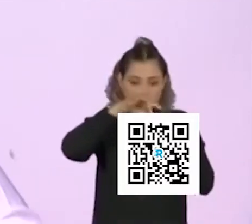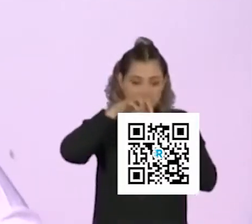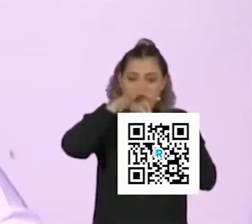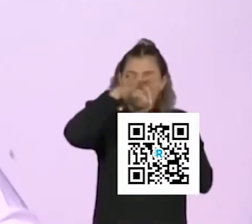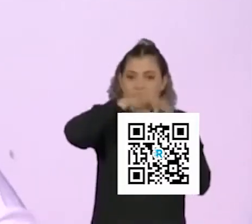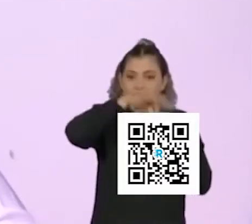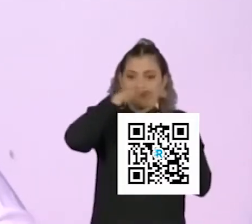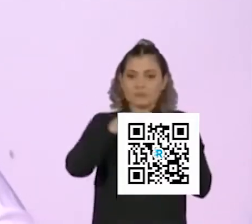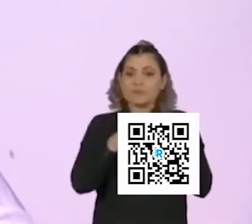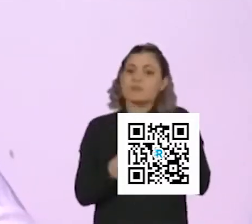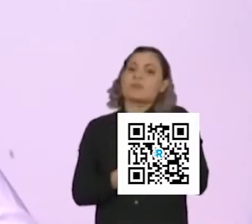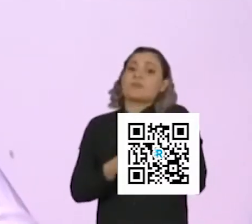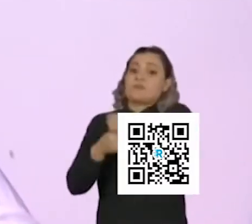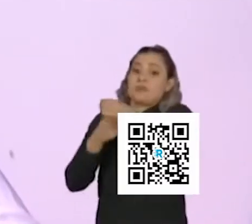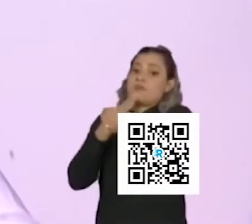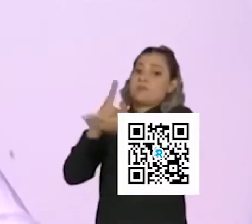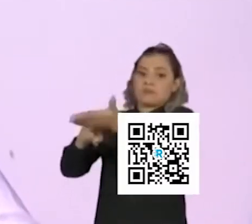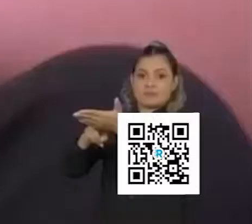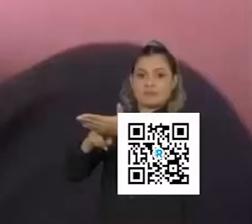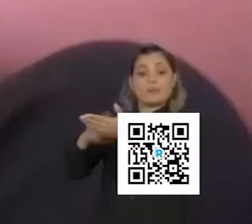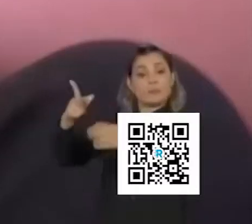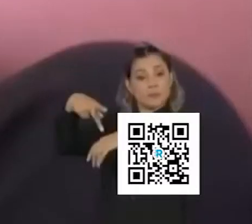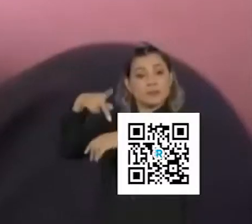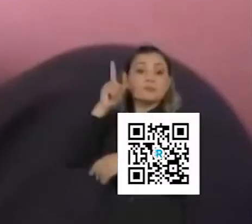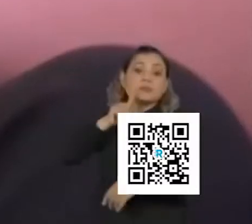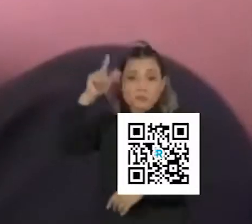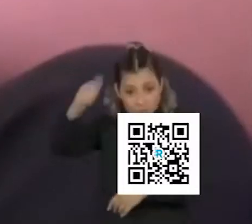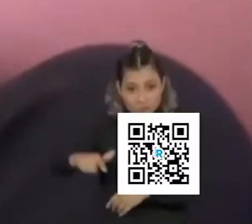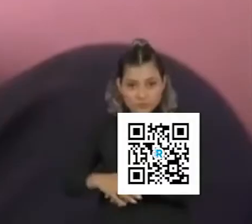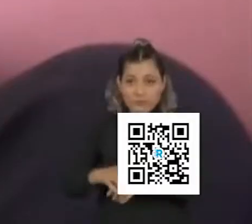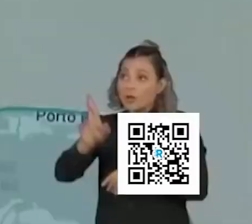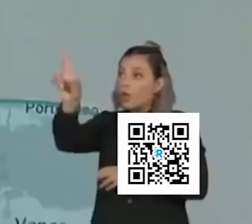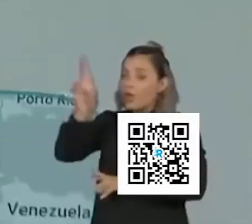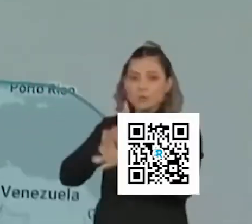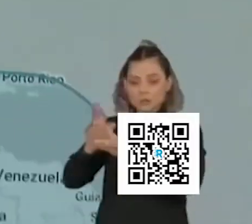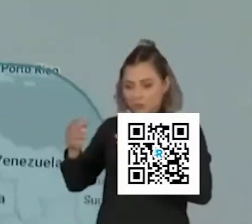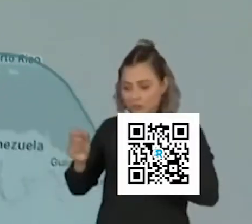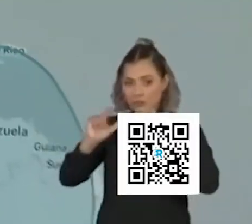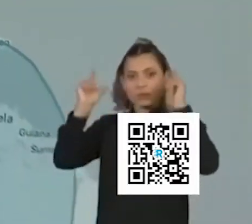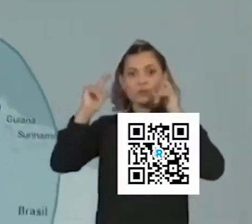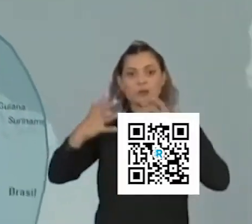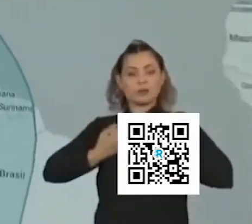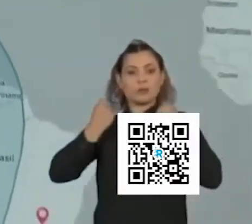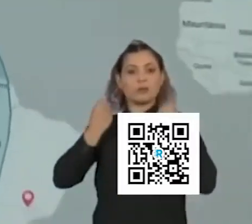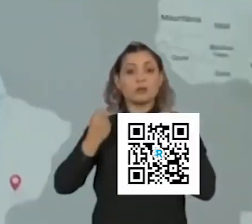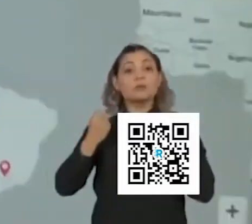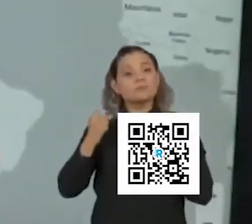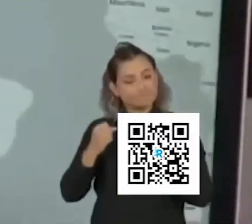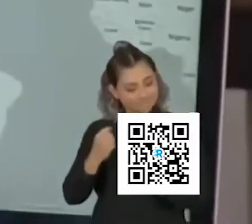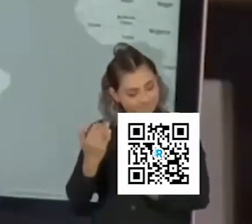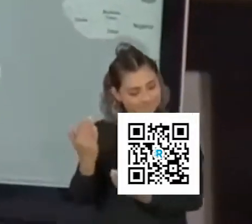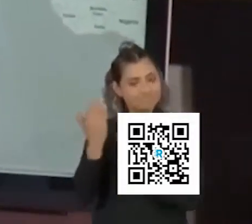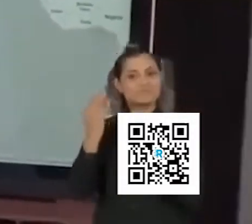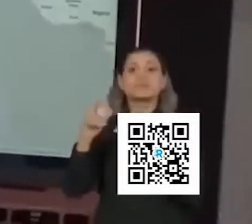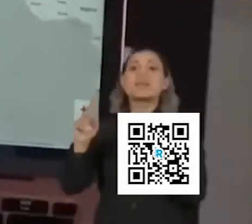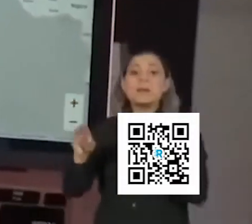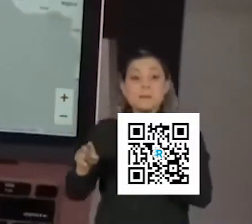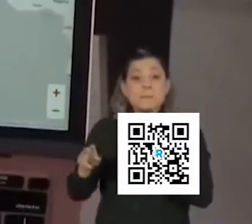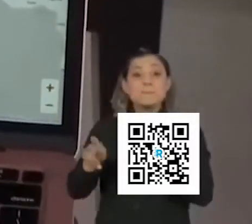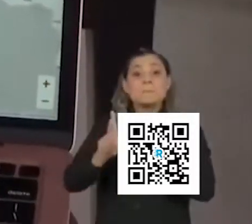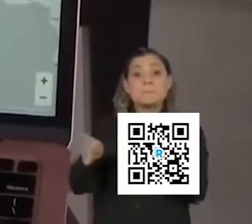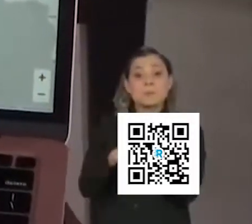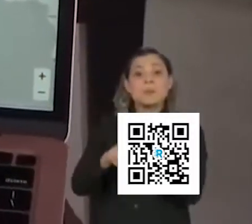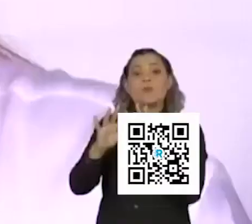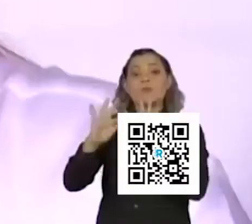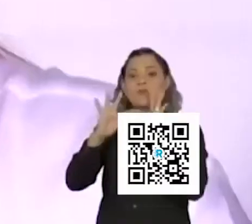num vidrinho e manda para o exterior de volta. O resultado surpreendeu. Além de confirmar a suspeita de origem judaica,